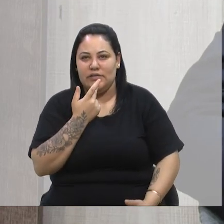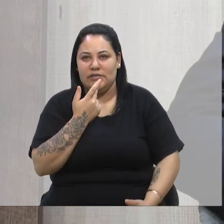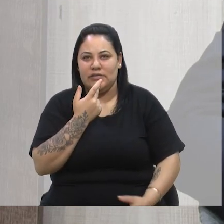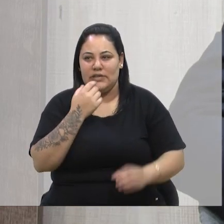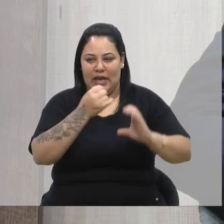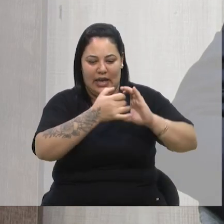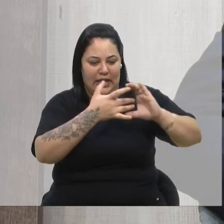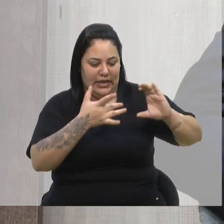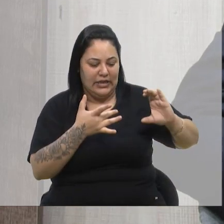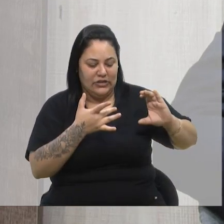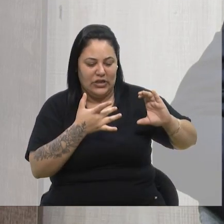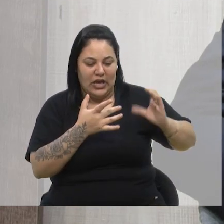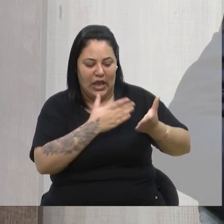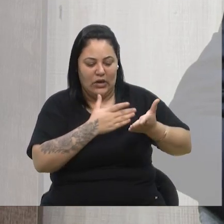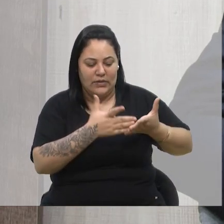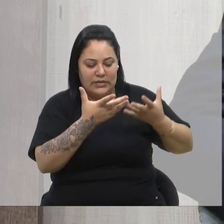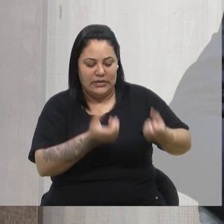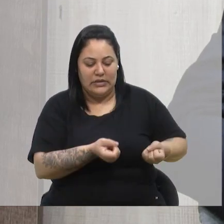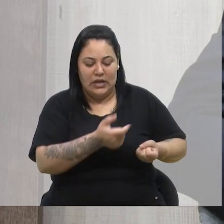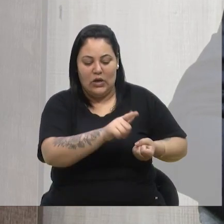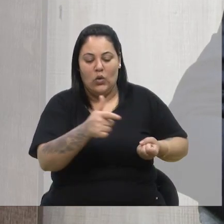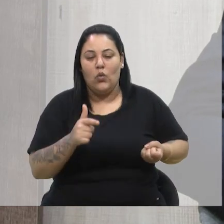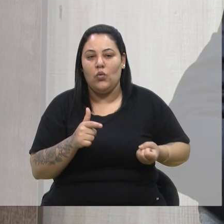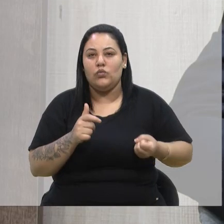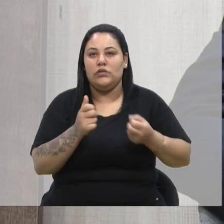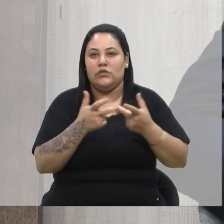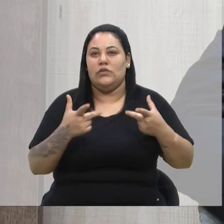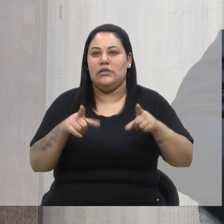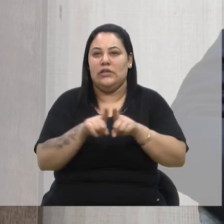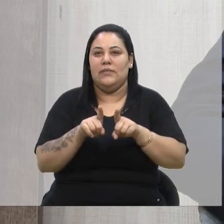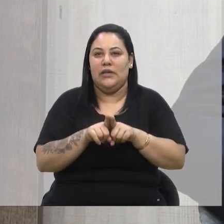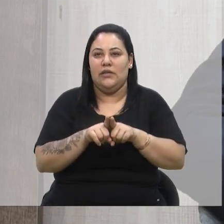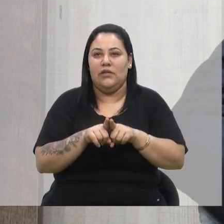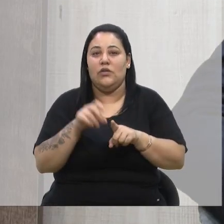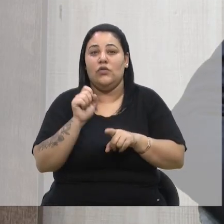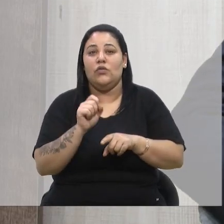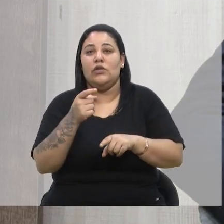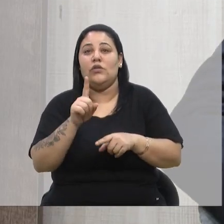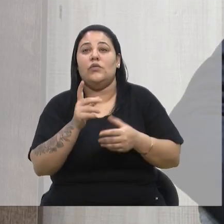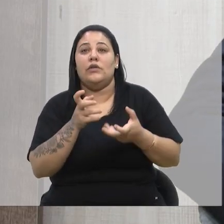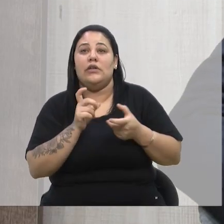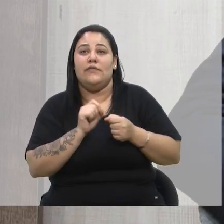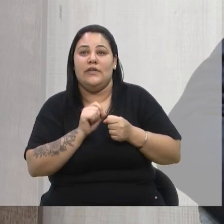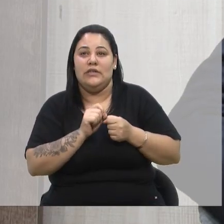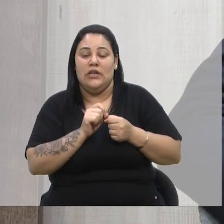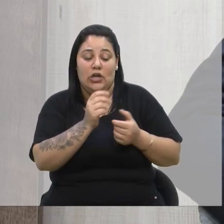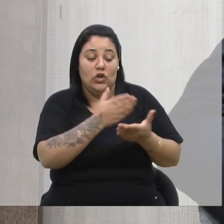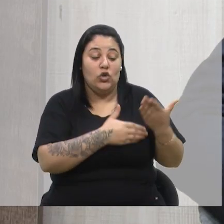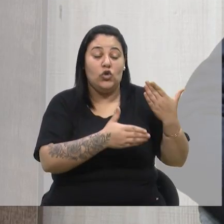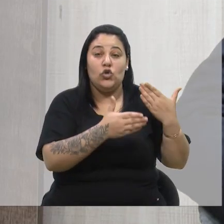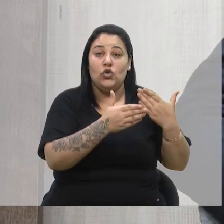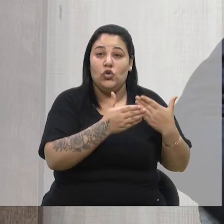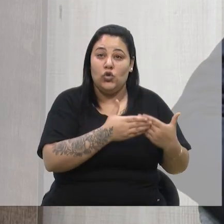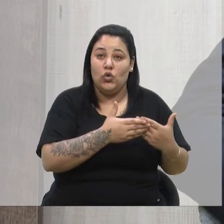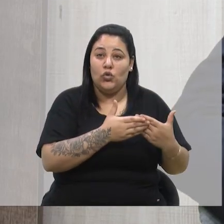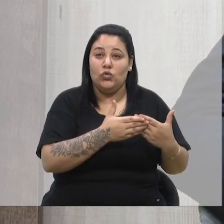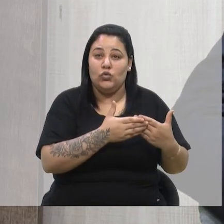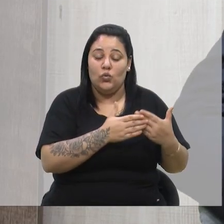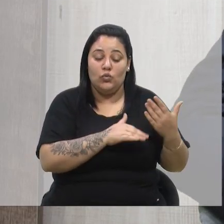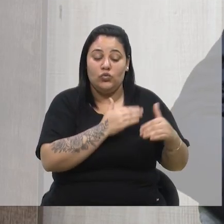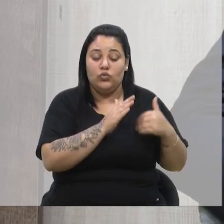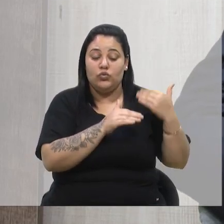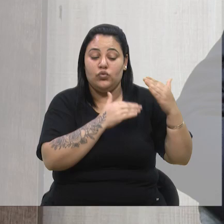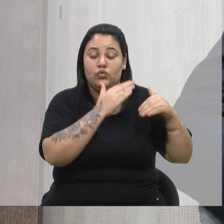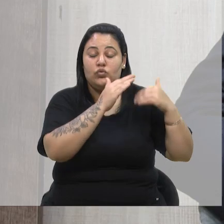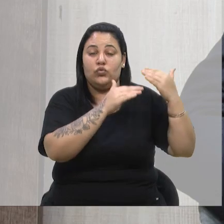o aspecto identitário e ela passa a aceitar outras cores. E onde eu queria chegar? Todo esse processo de amadurecimento